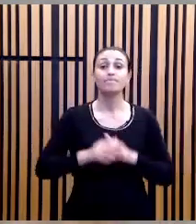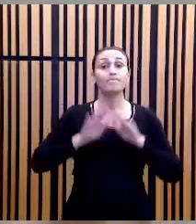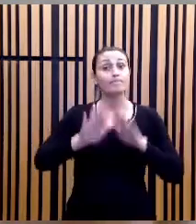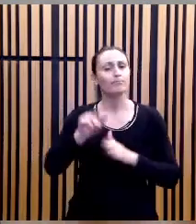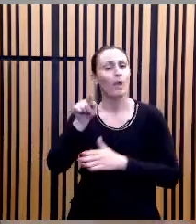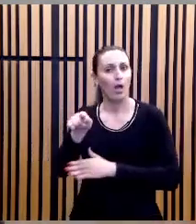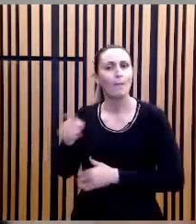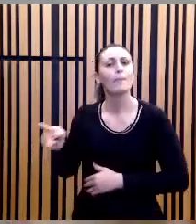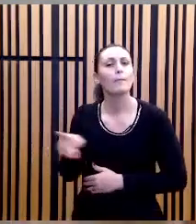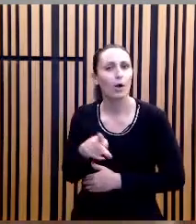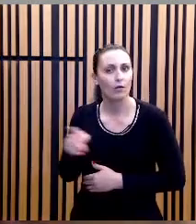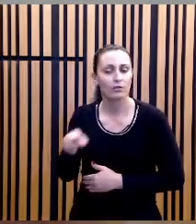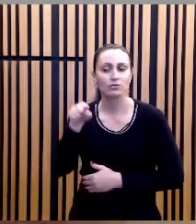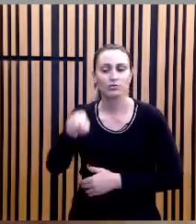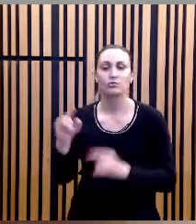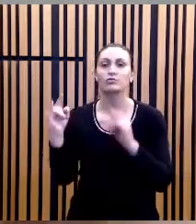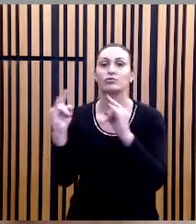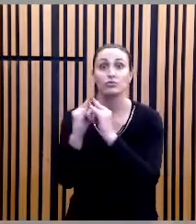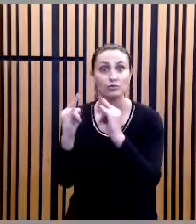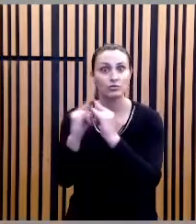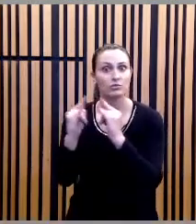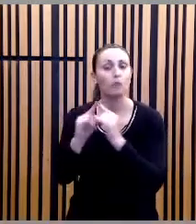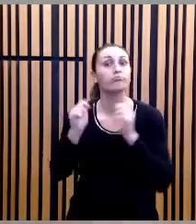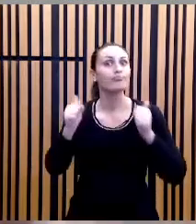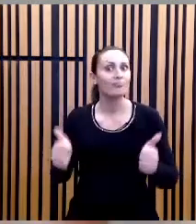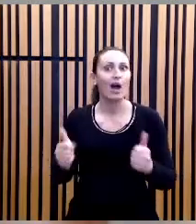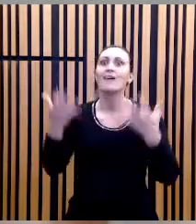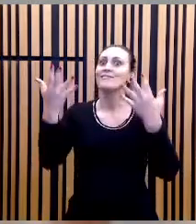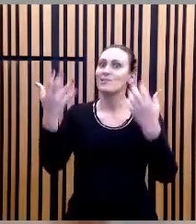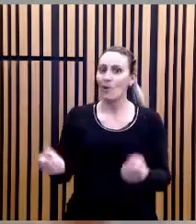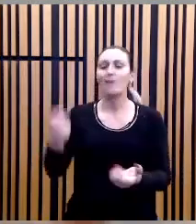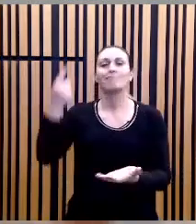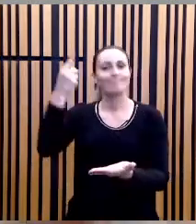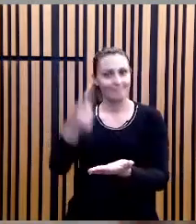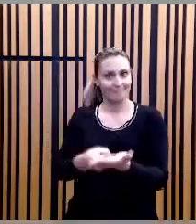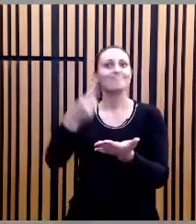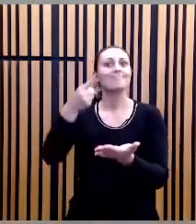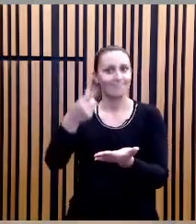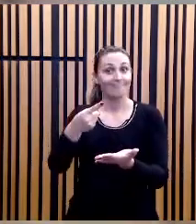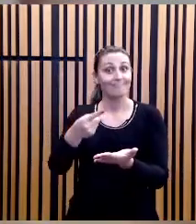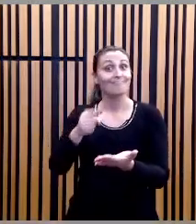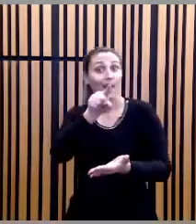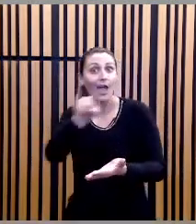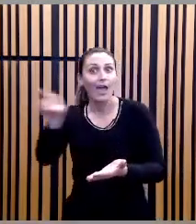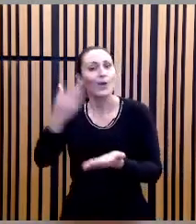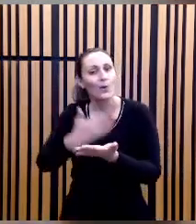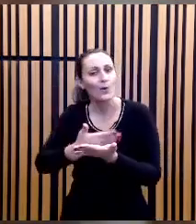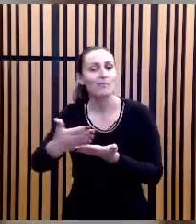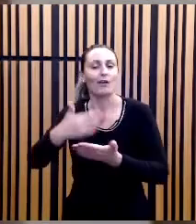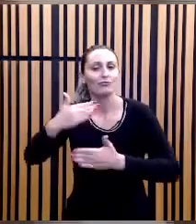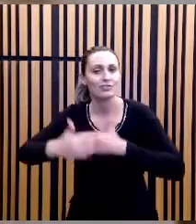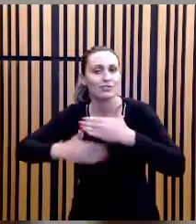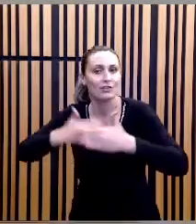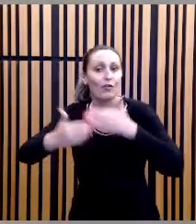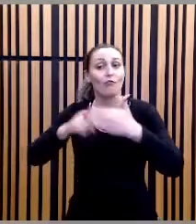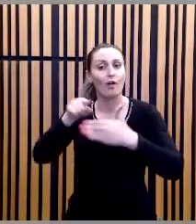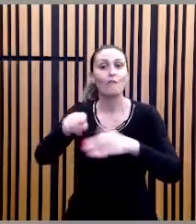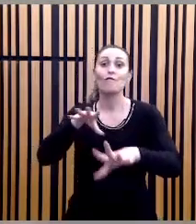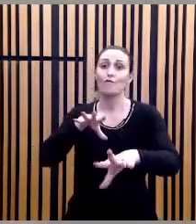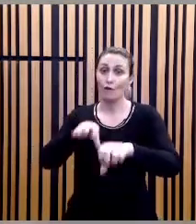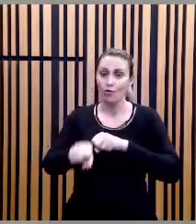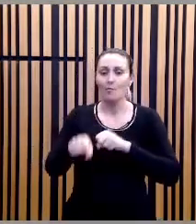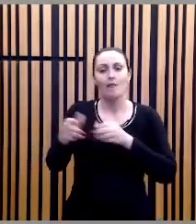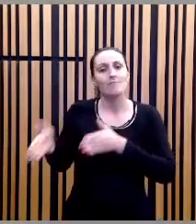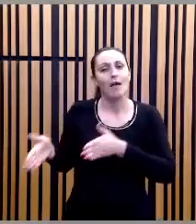professor da instituição apostou aí na ideia deles, e eles começaram então a desenvolver, se formaram nessa